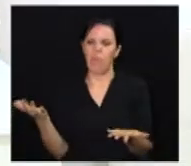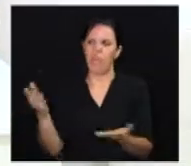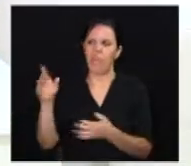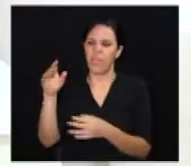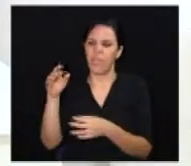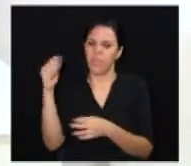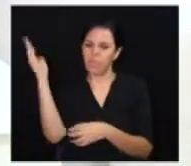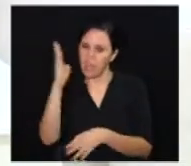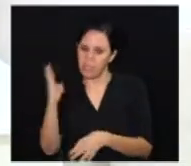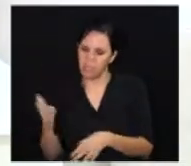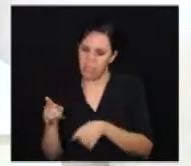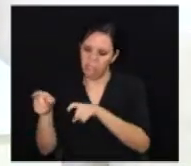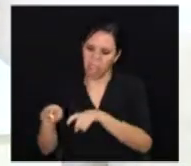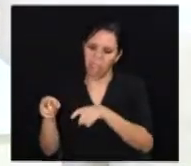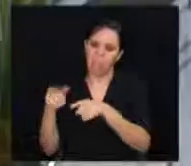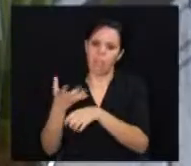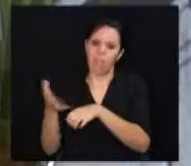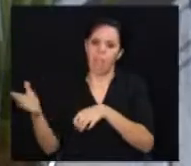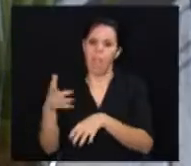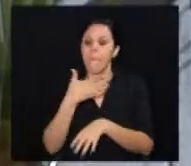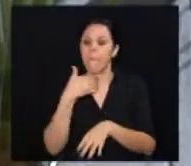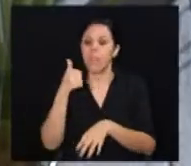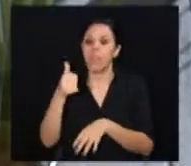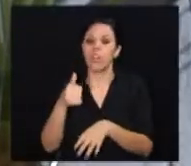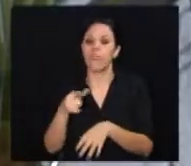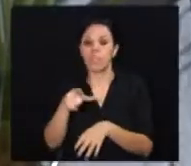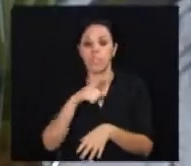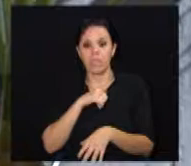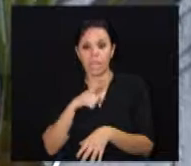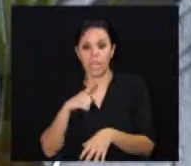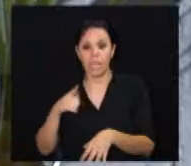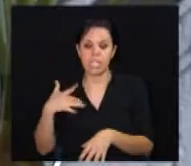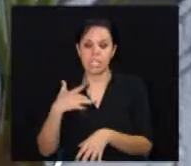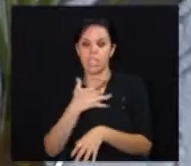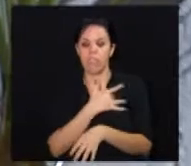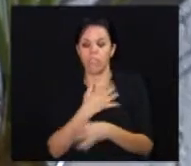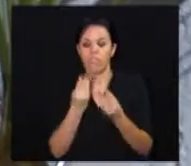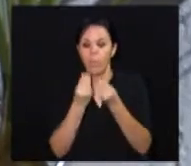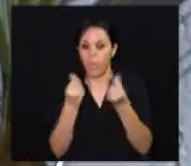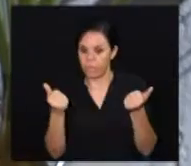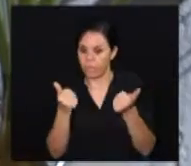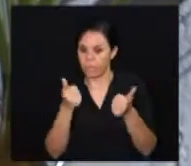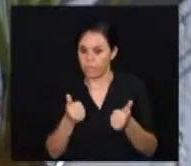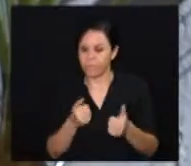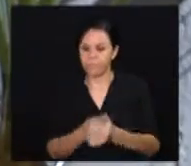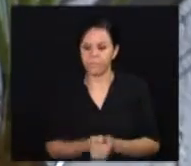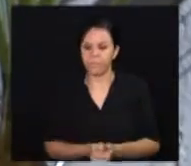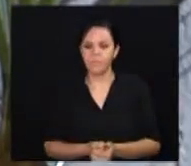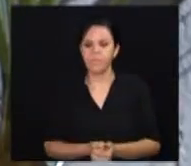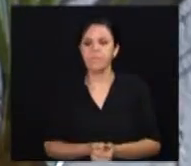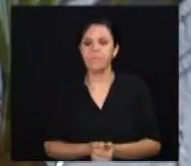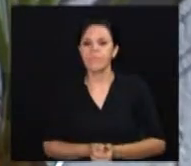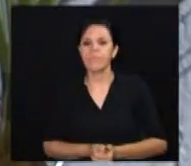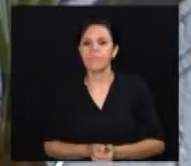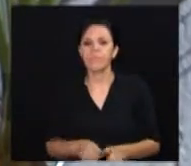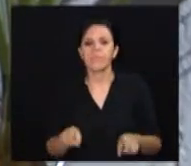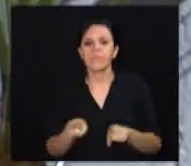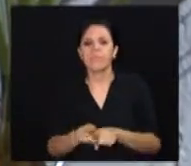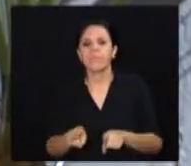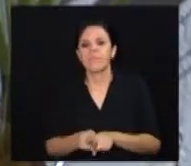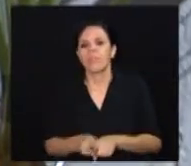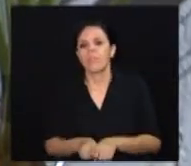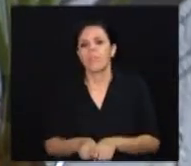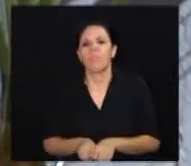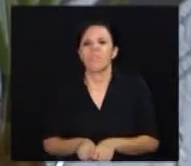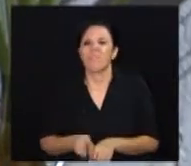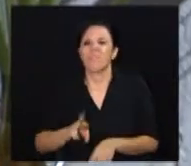bastante agrotóxico, então é uma maneira de você assegurar que sua comida tenha qualidade, primeiro de tudo. E segundo que ela não é